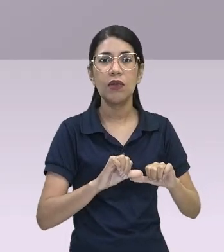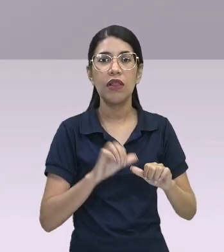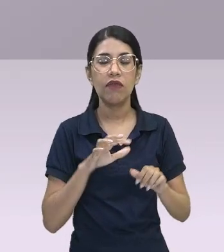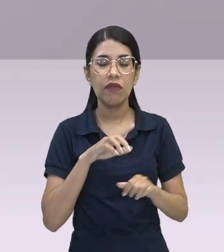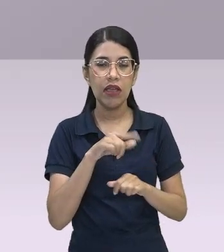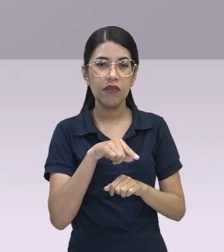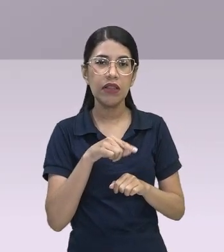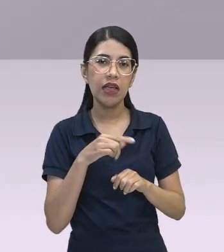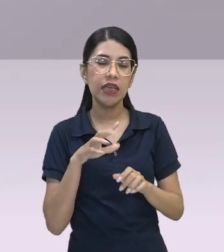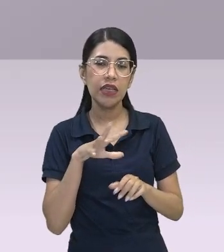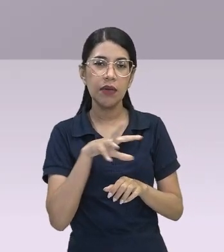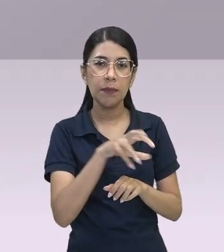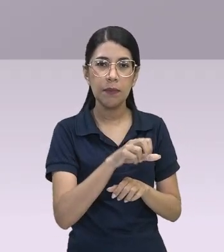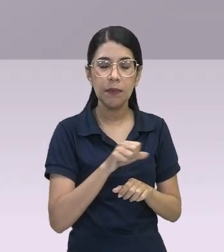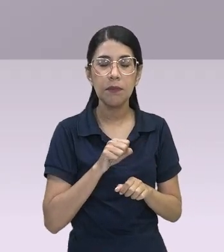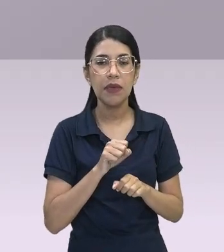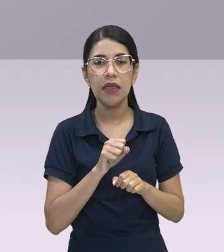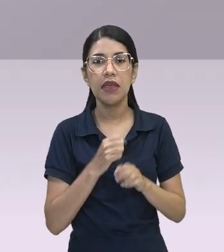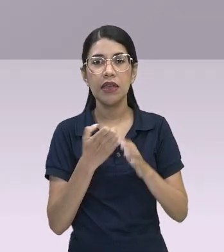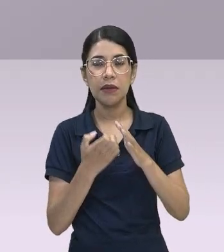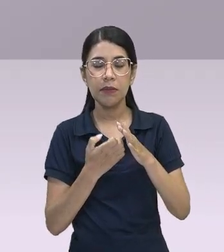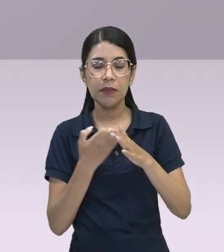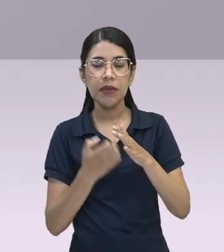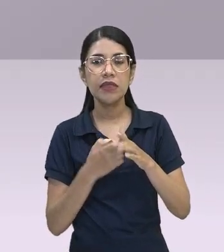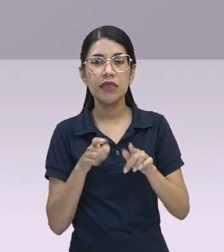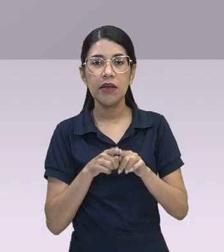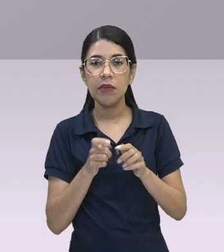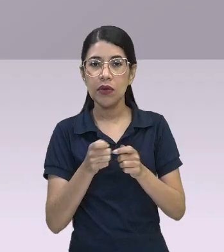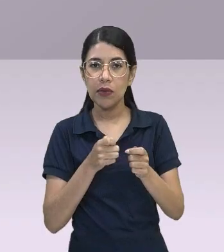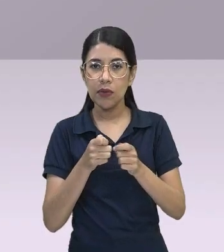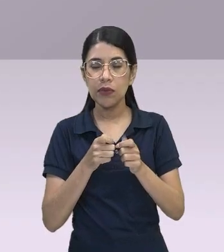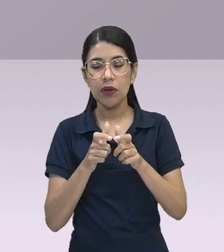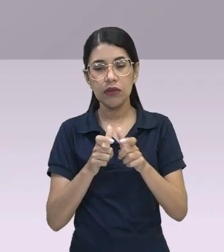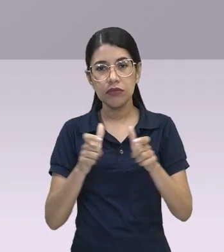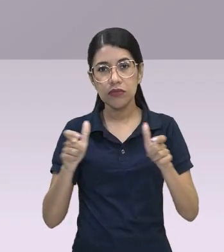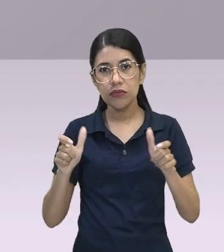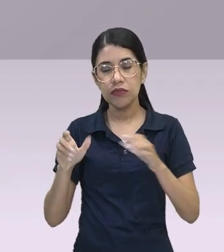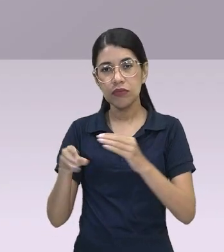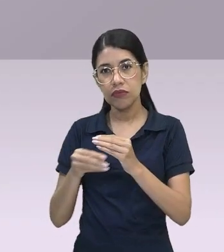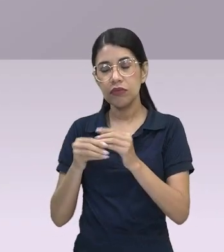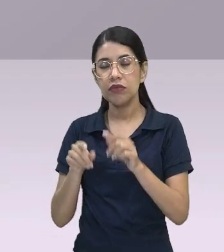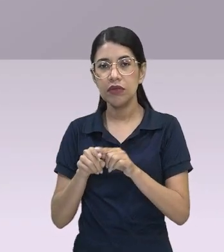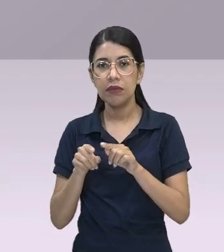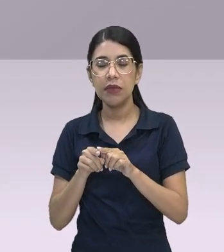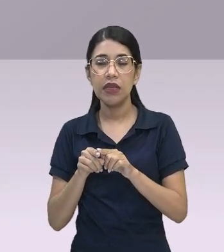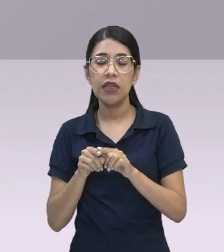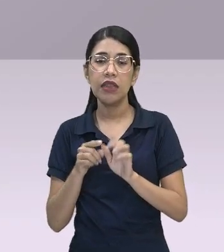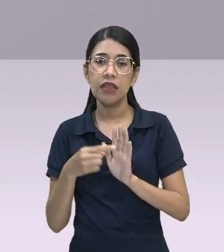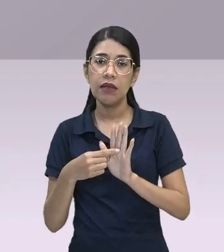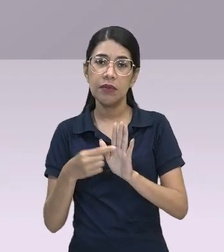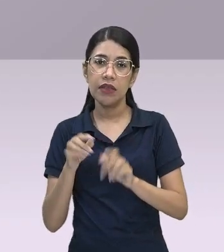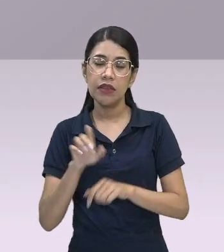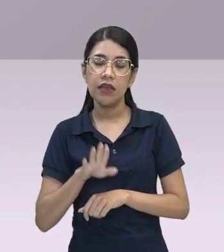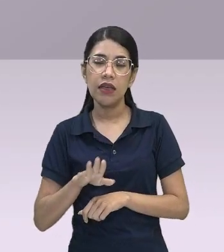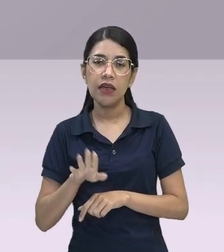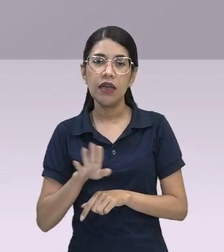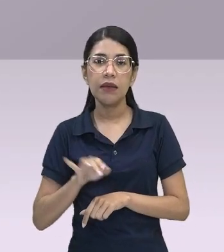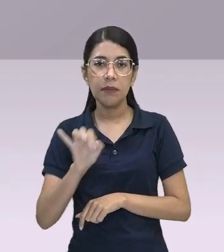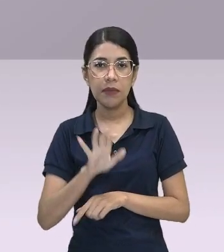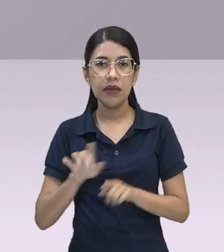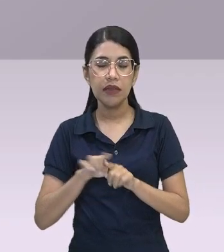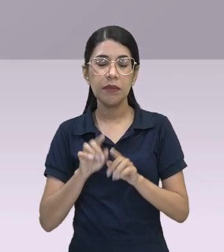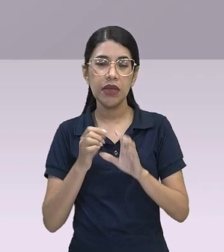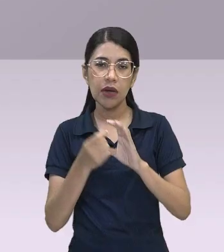acaba controlando ainda mais ali o mercado. Eu trouxe para vocês uma ilustração de um capitalista